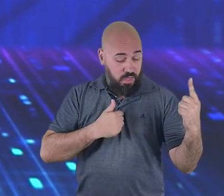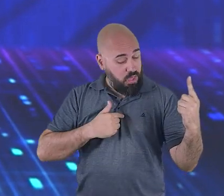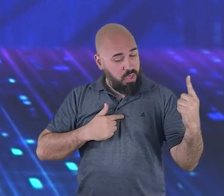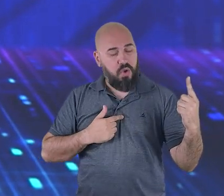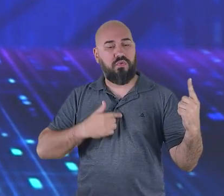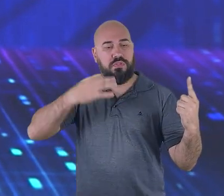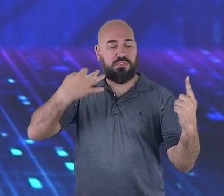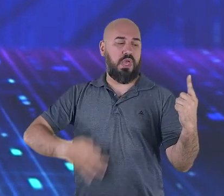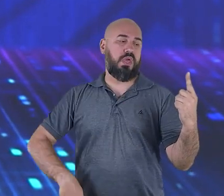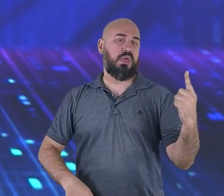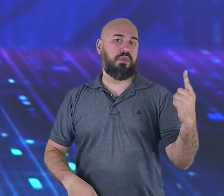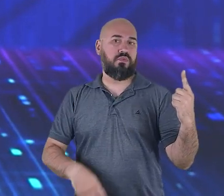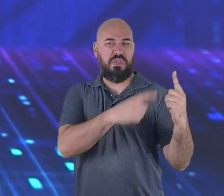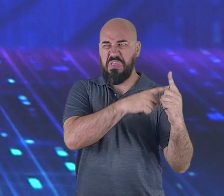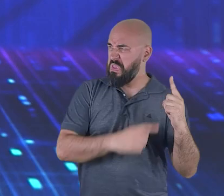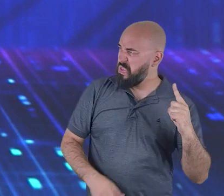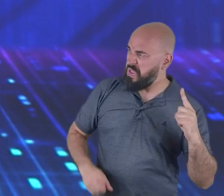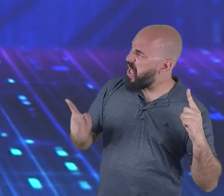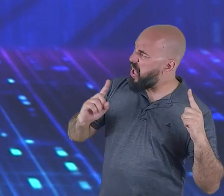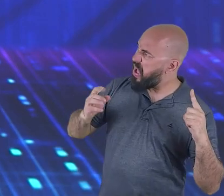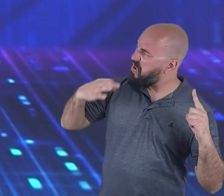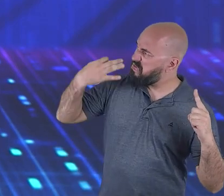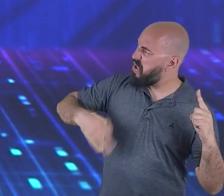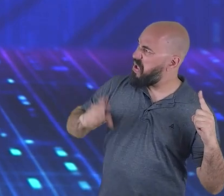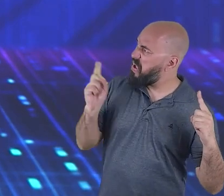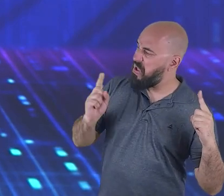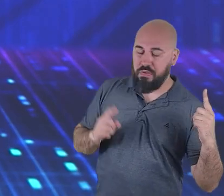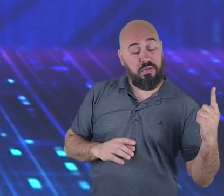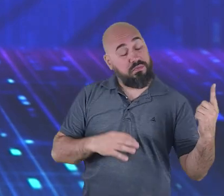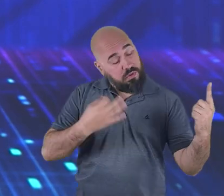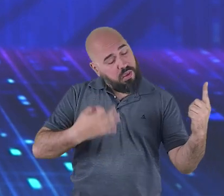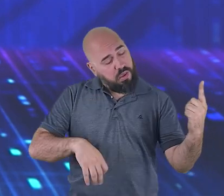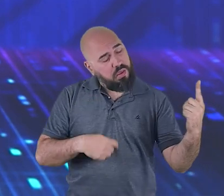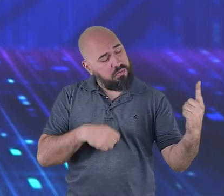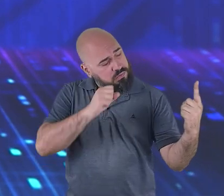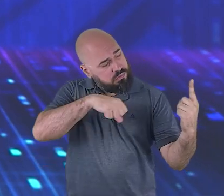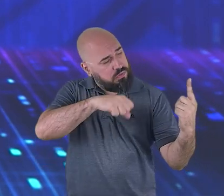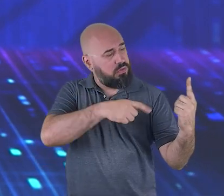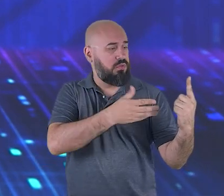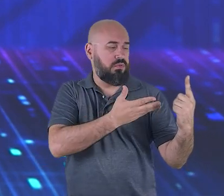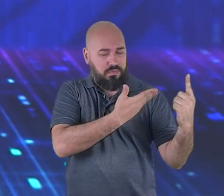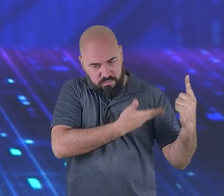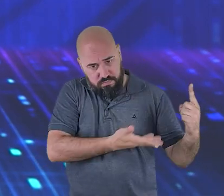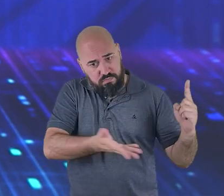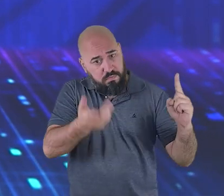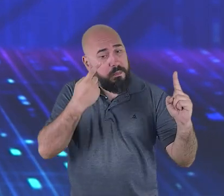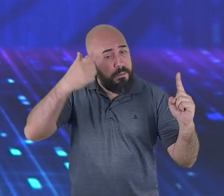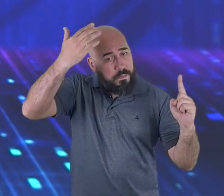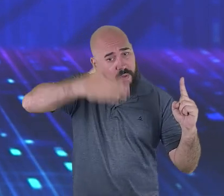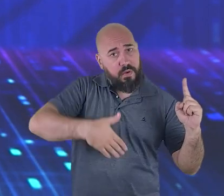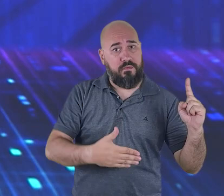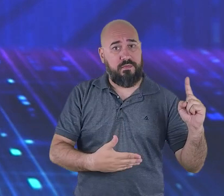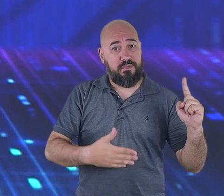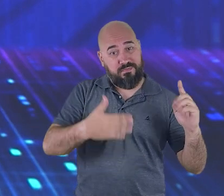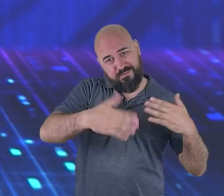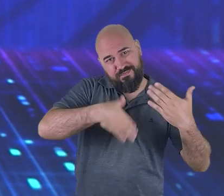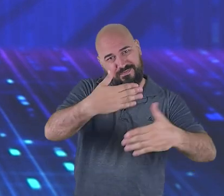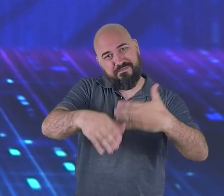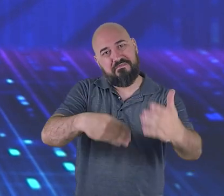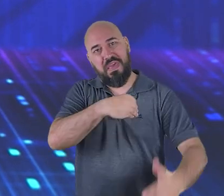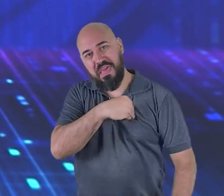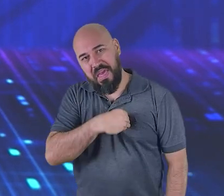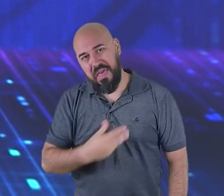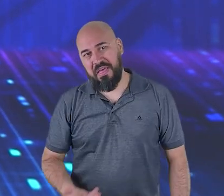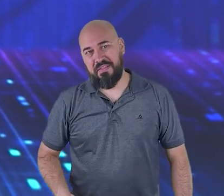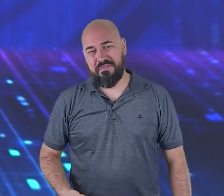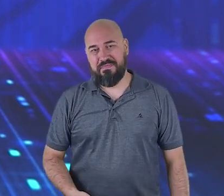trigo. Quando um inimigo plantou ervas daninhas entre o trigo de um agricultor, e os servos queriam arrancar as